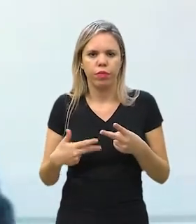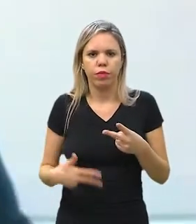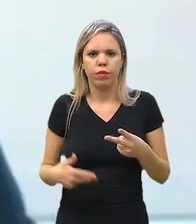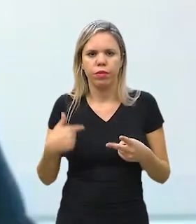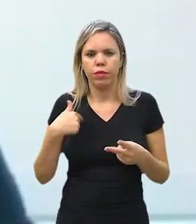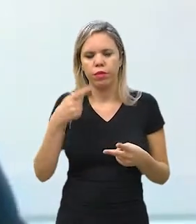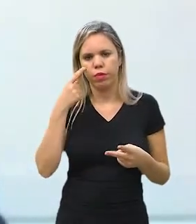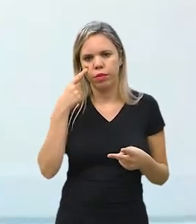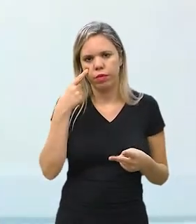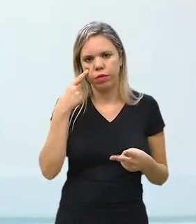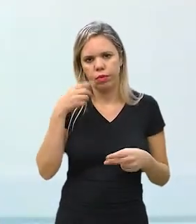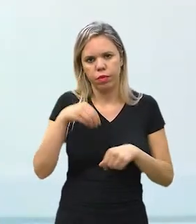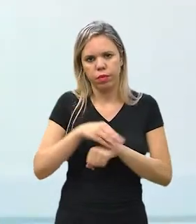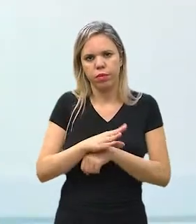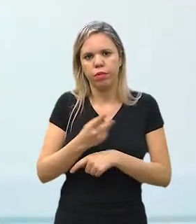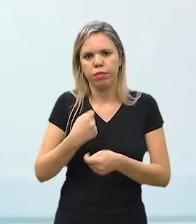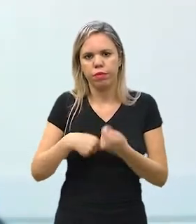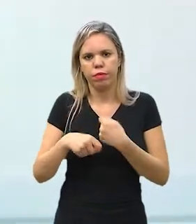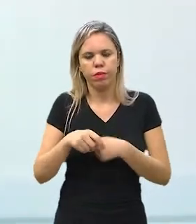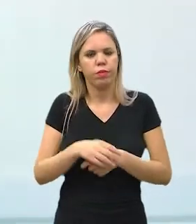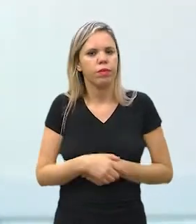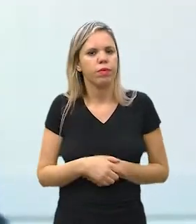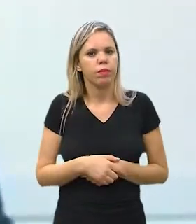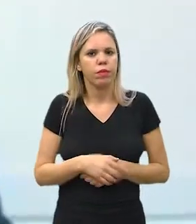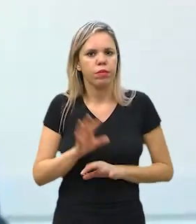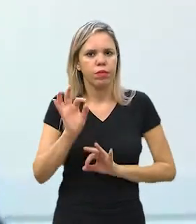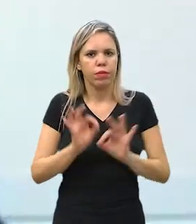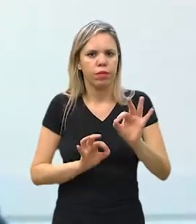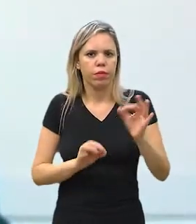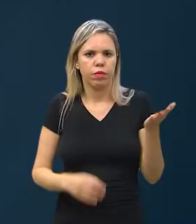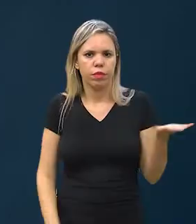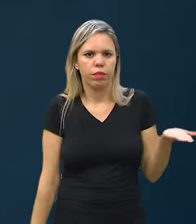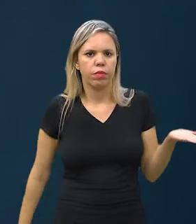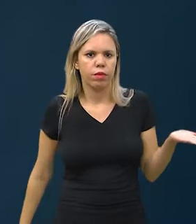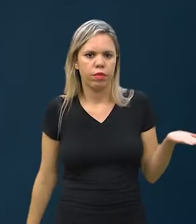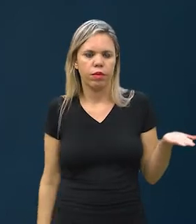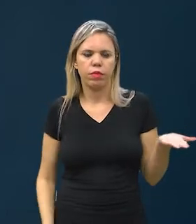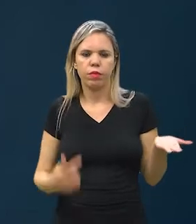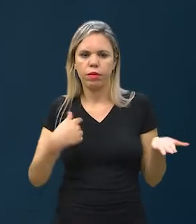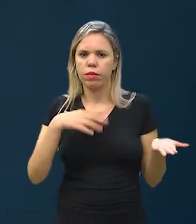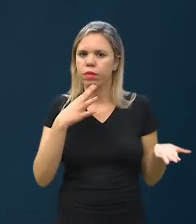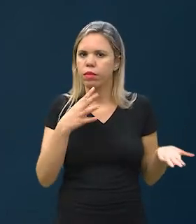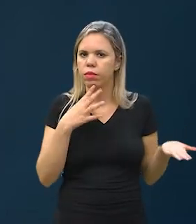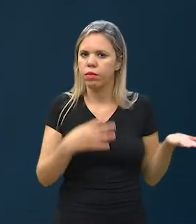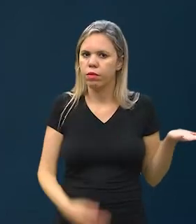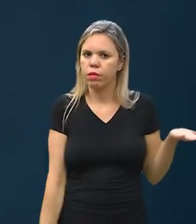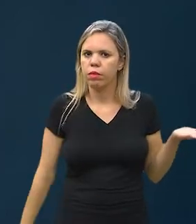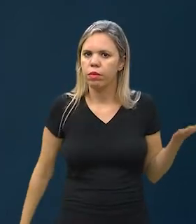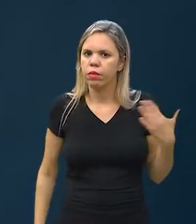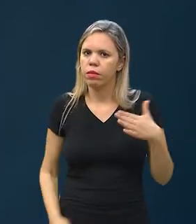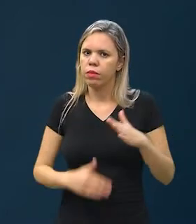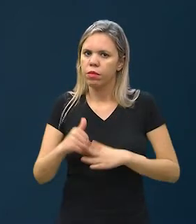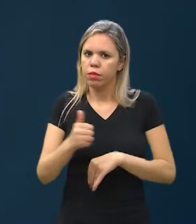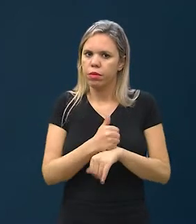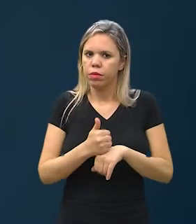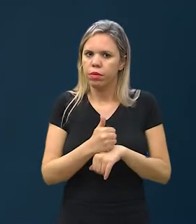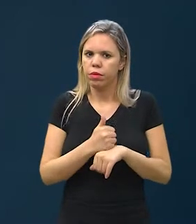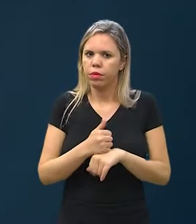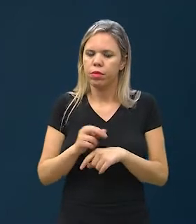E a segunda coisa que eu vejo que trouxe para o meu negócio é a organização. É eu